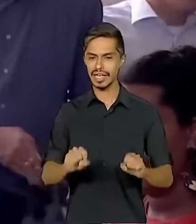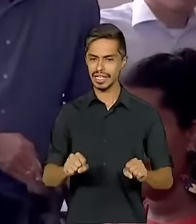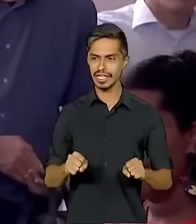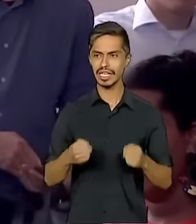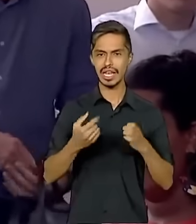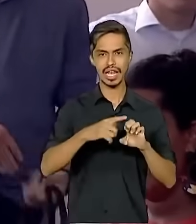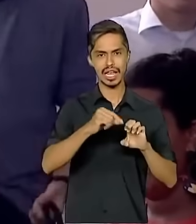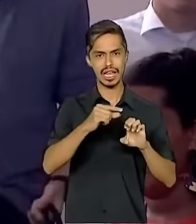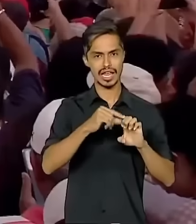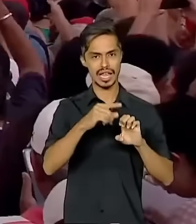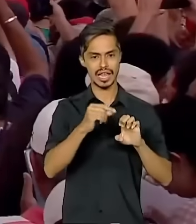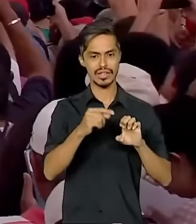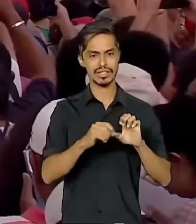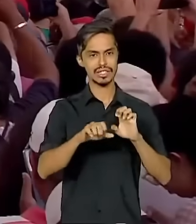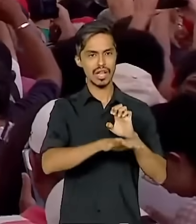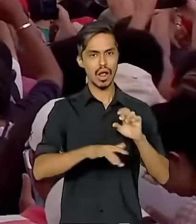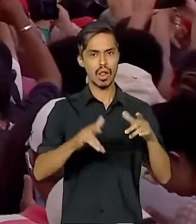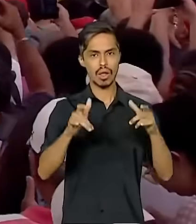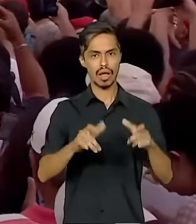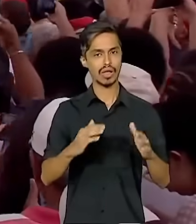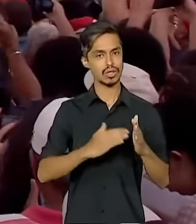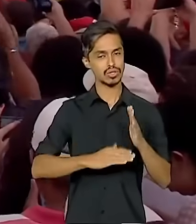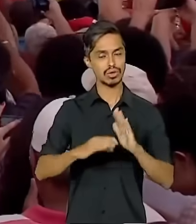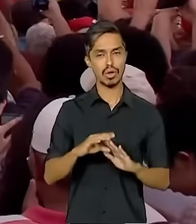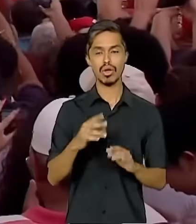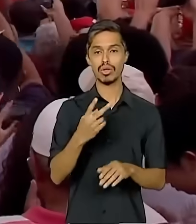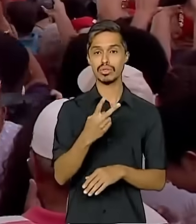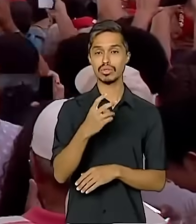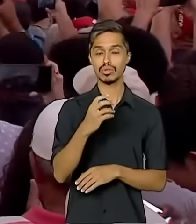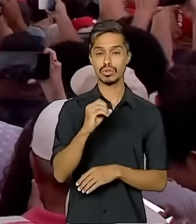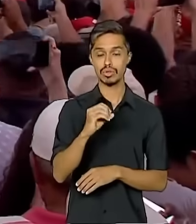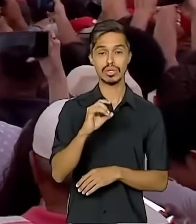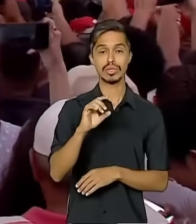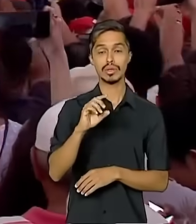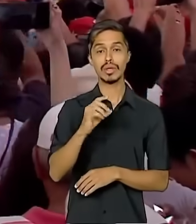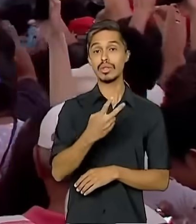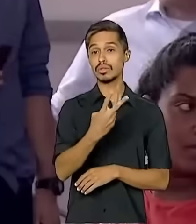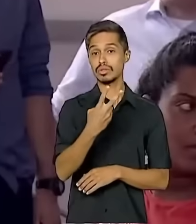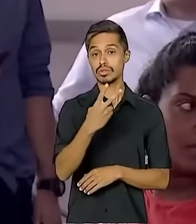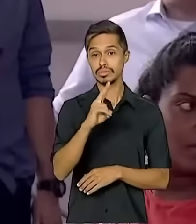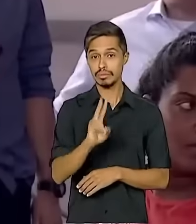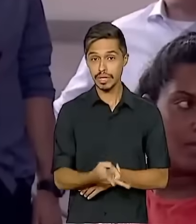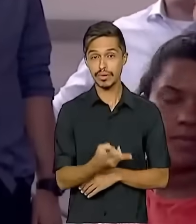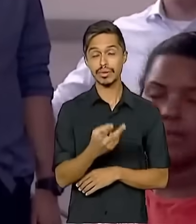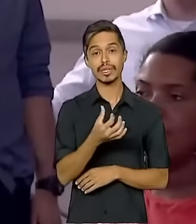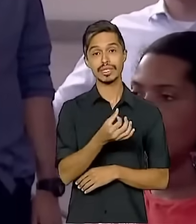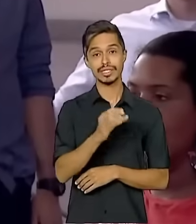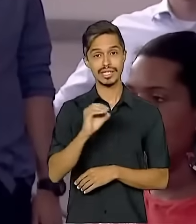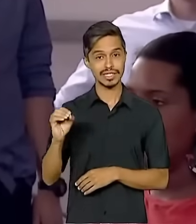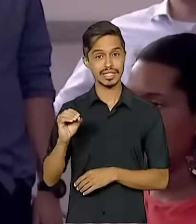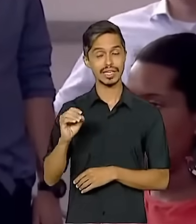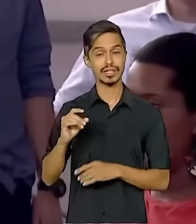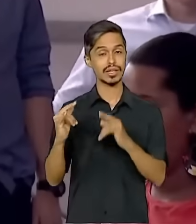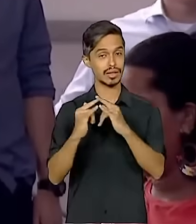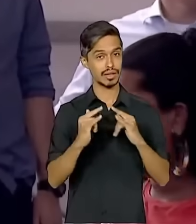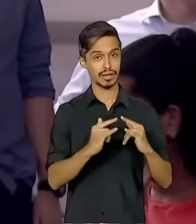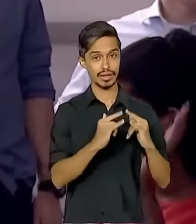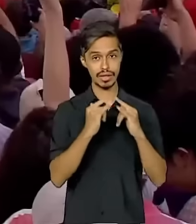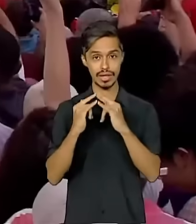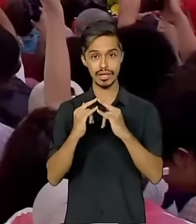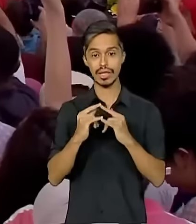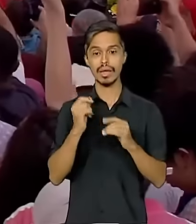nesse terreno todo aqui, para 2.600 apartamentos, estava pronto para ser